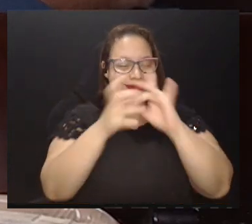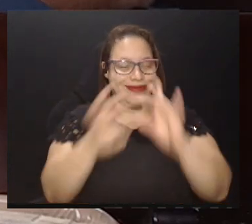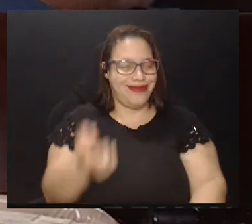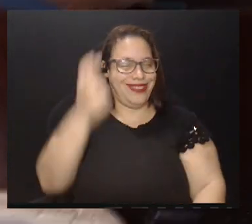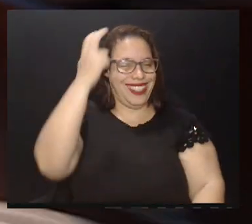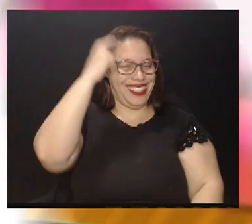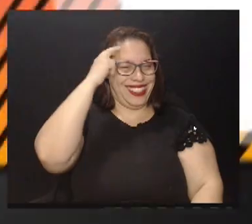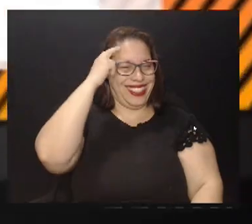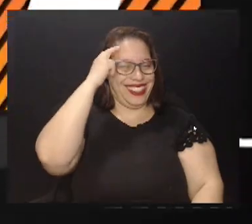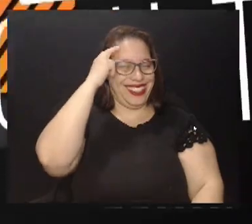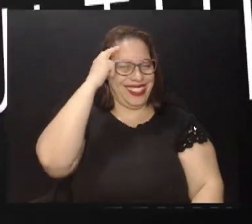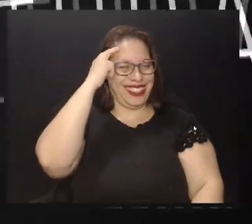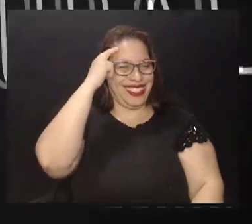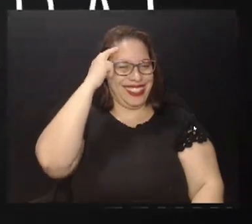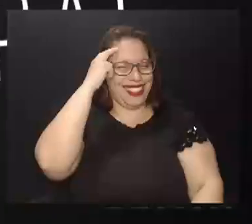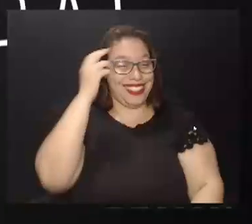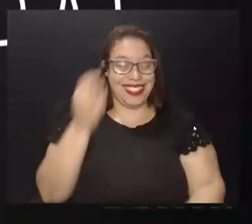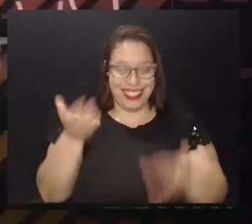Cultural. Valeu!